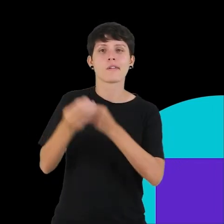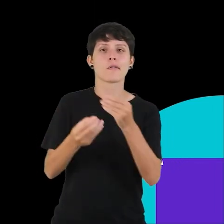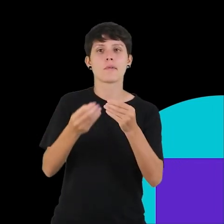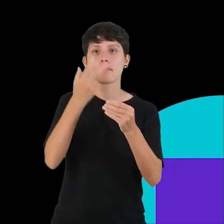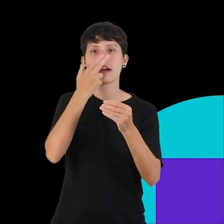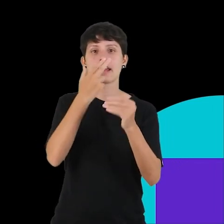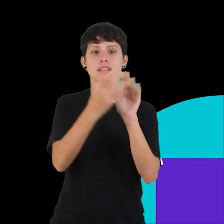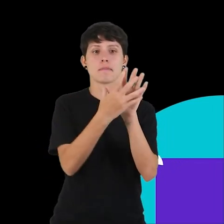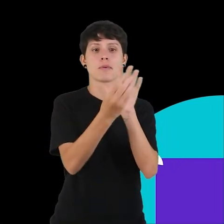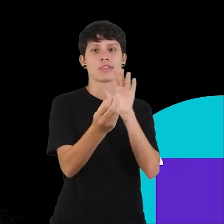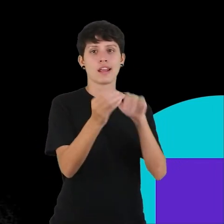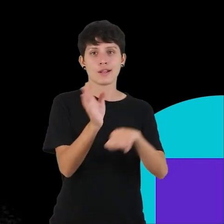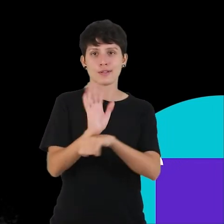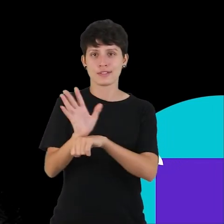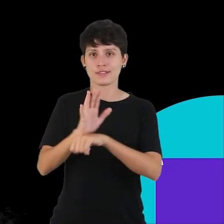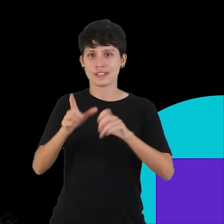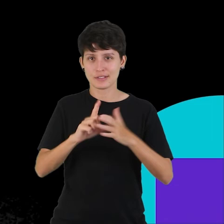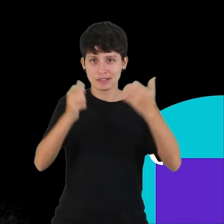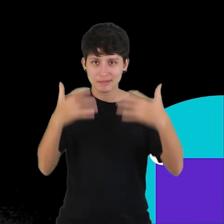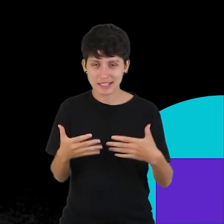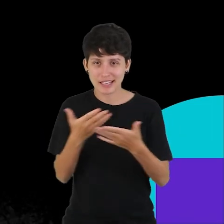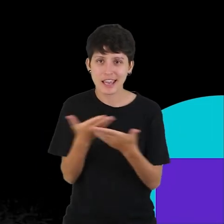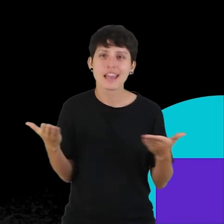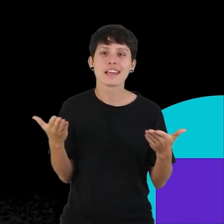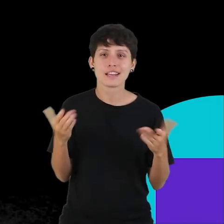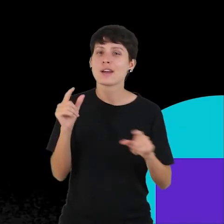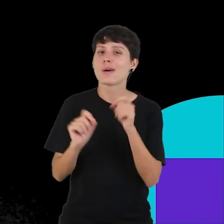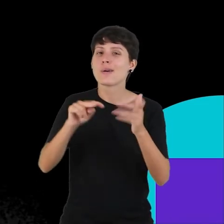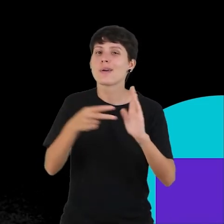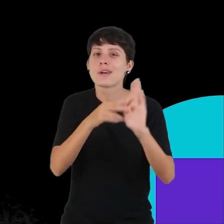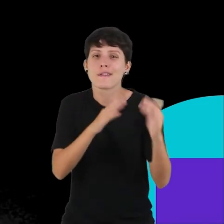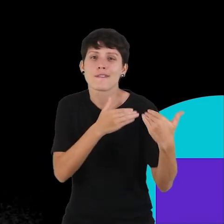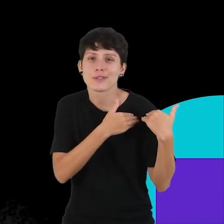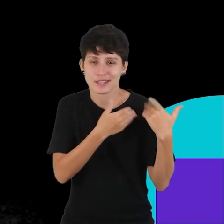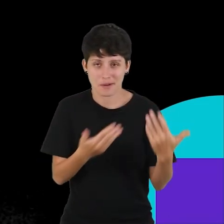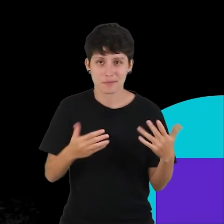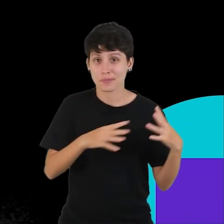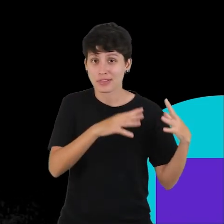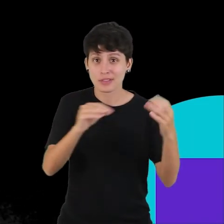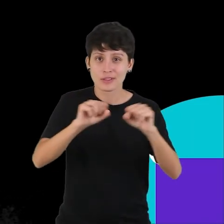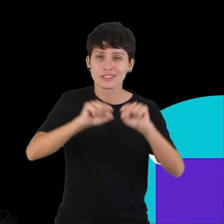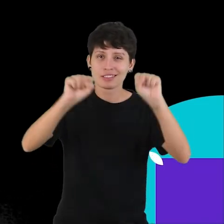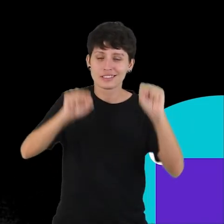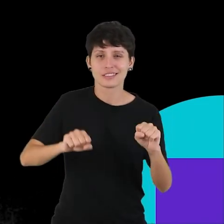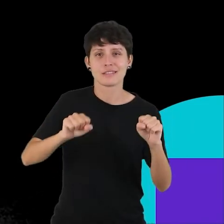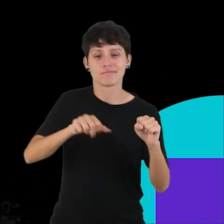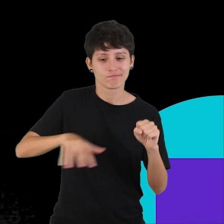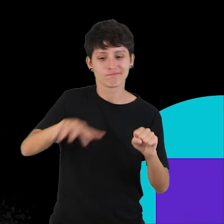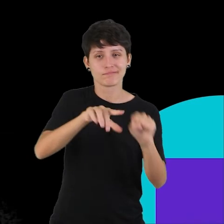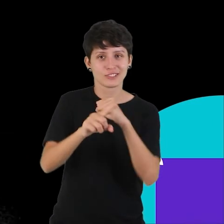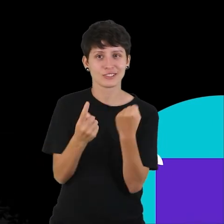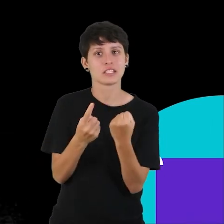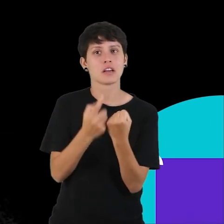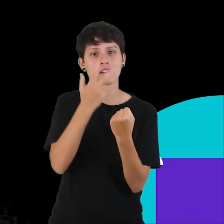aí, quanto mais histórias se cruzam, mais complexo o sistema. Então, aqui eu trouxe 2 histórias. O sistema é bem claro, né? Fica bem claro. Eu